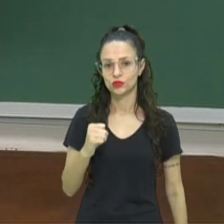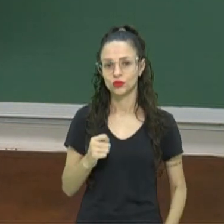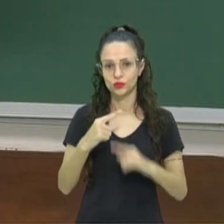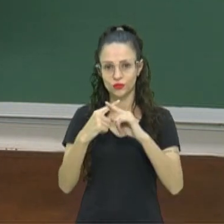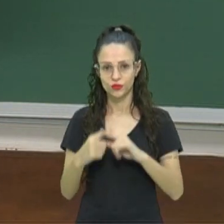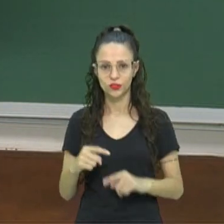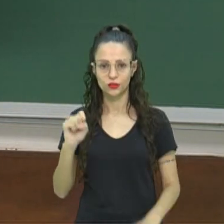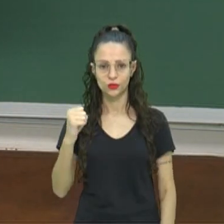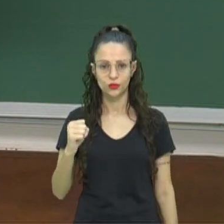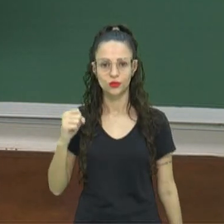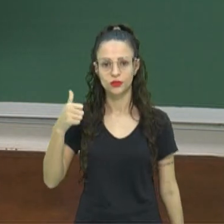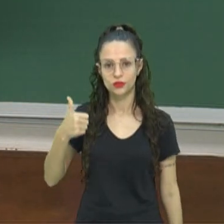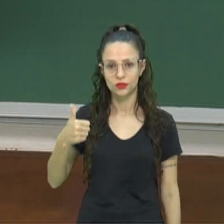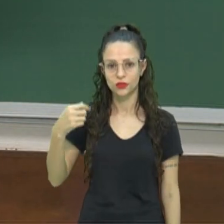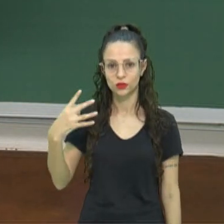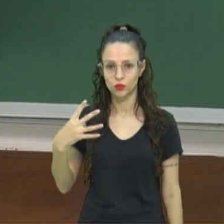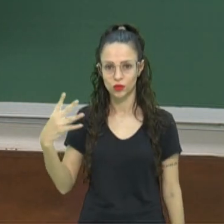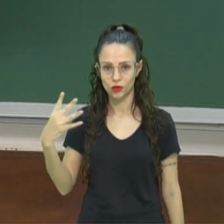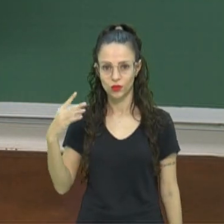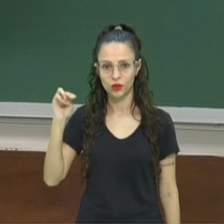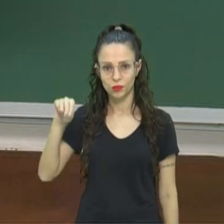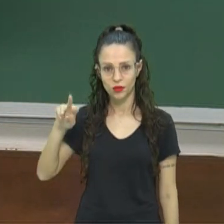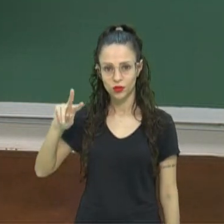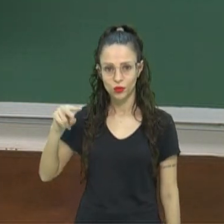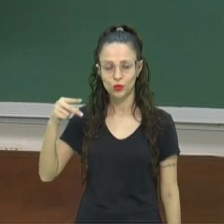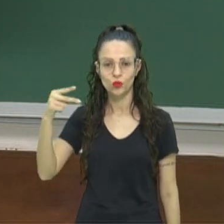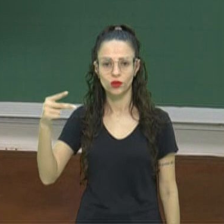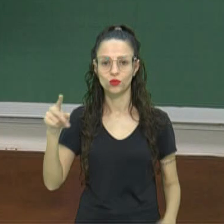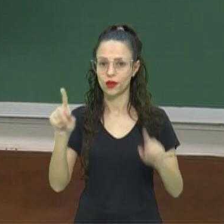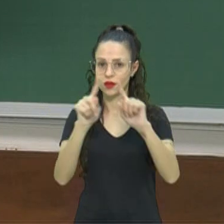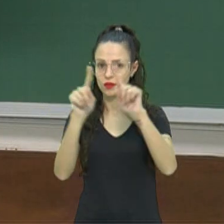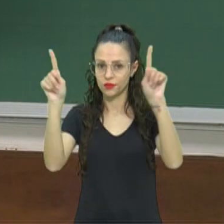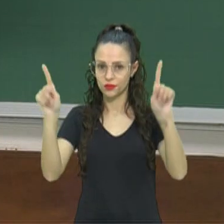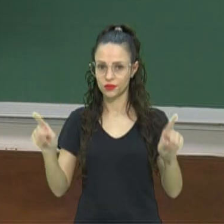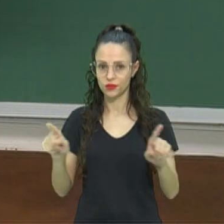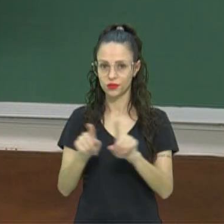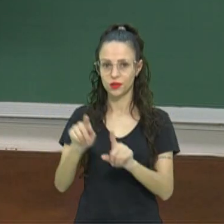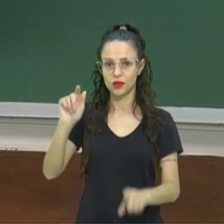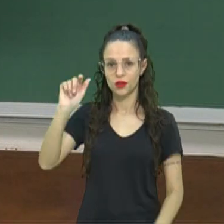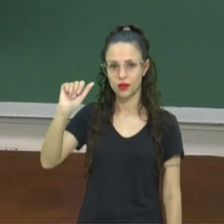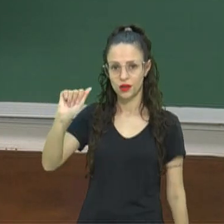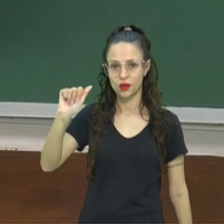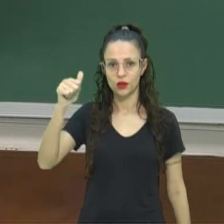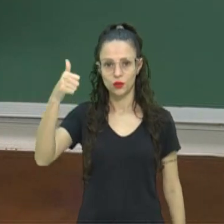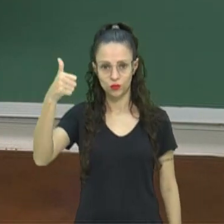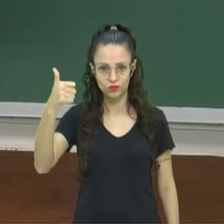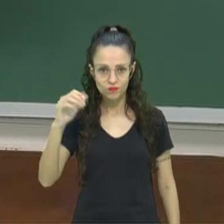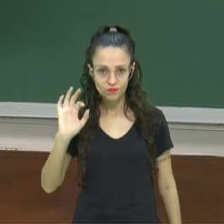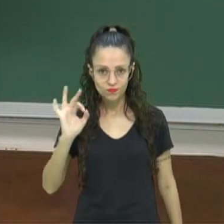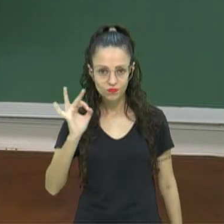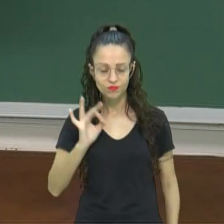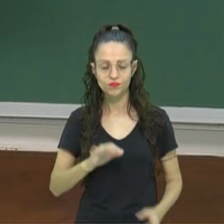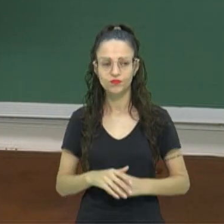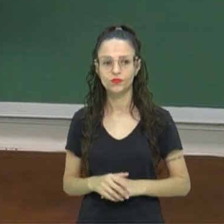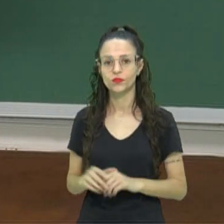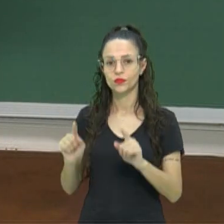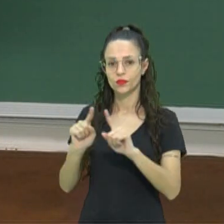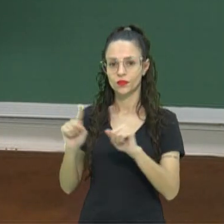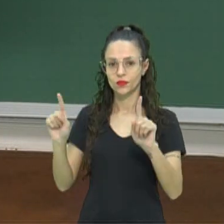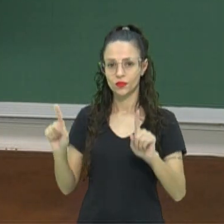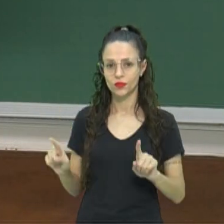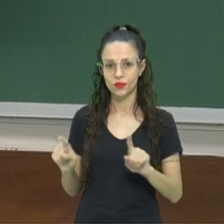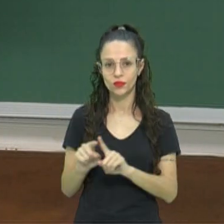8, 144 metros quadrados, o retângulo maior, o retângulo 1, certo? E o